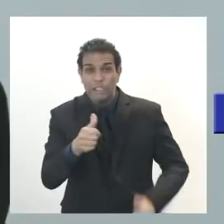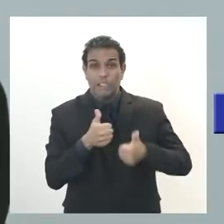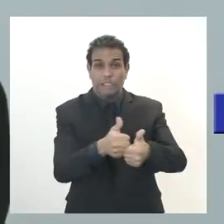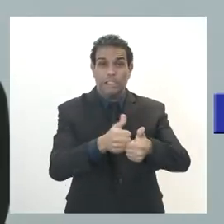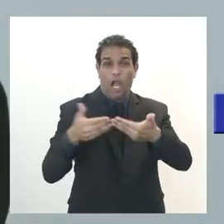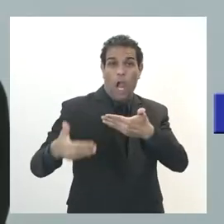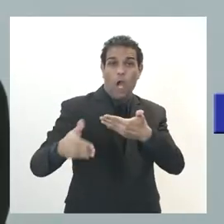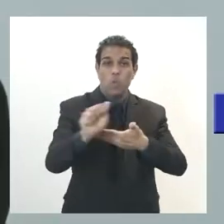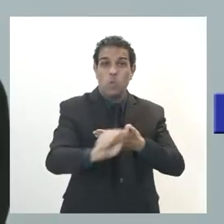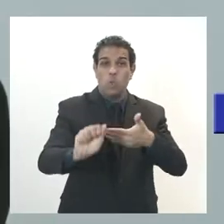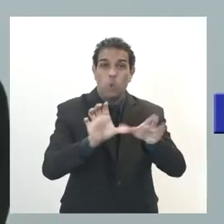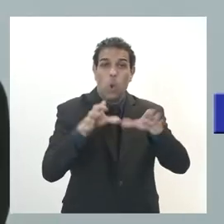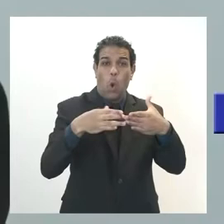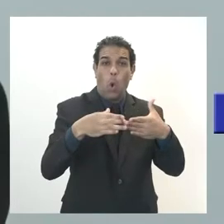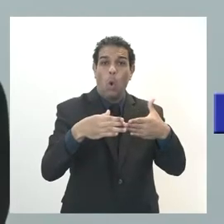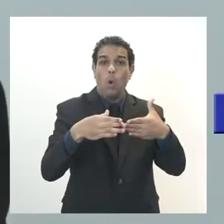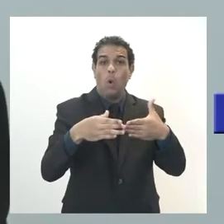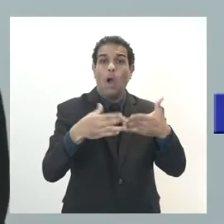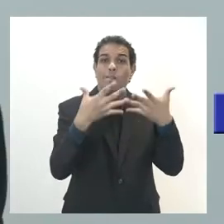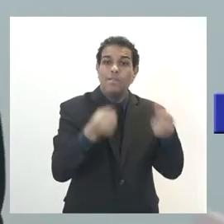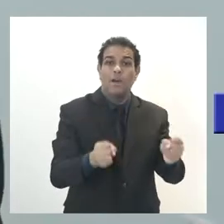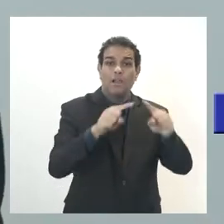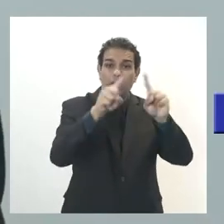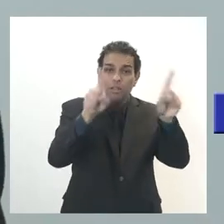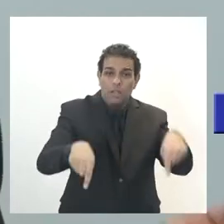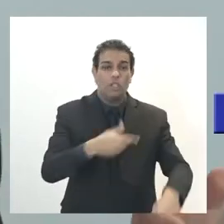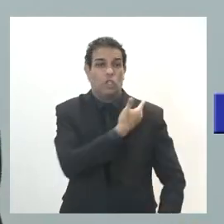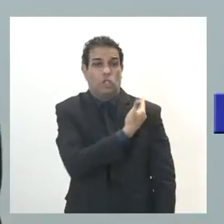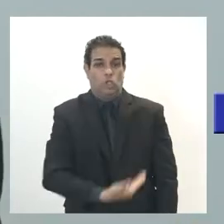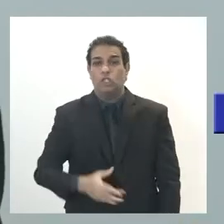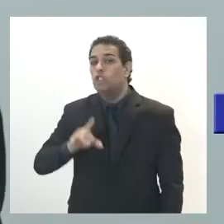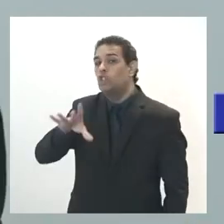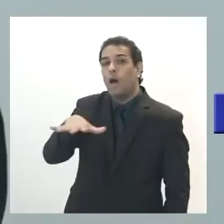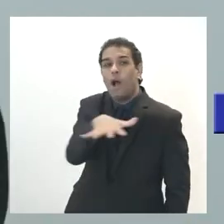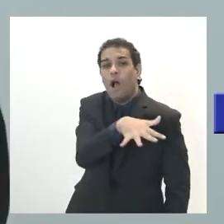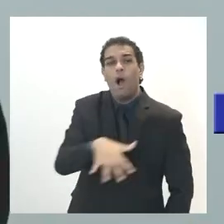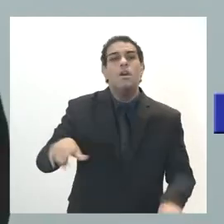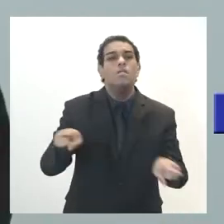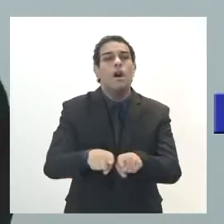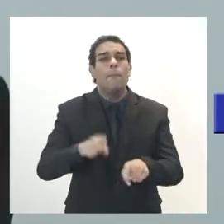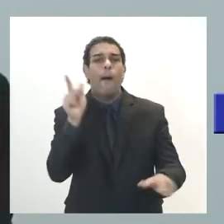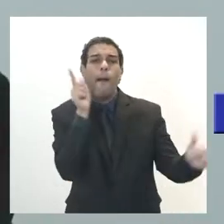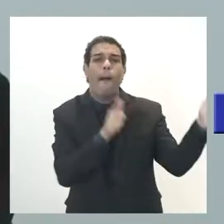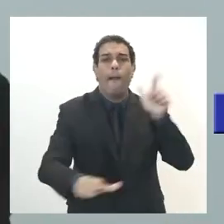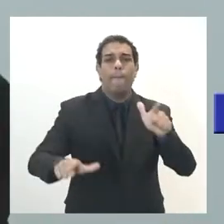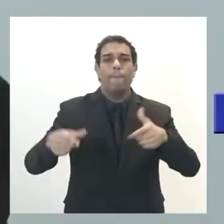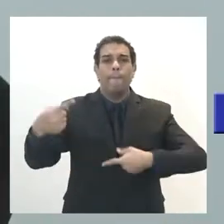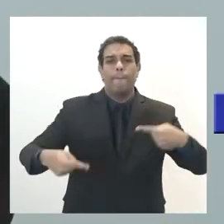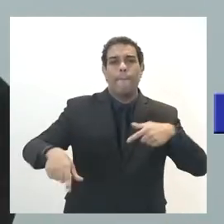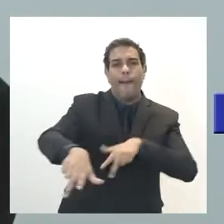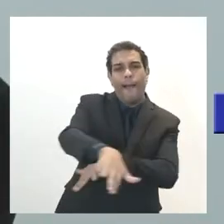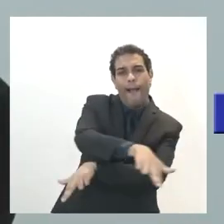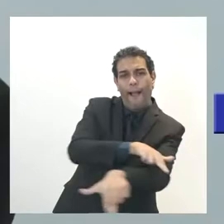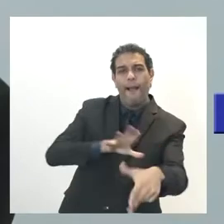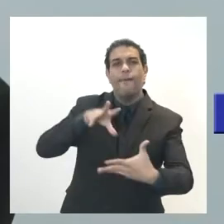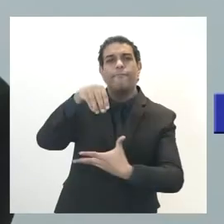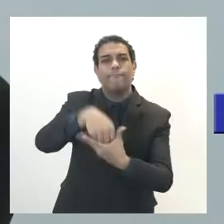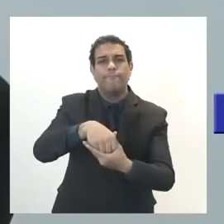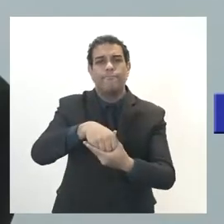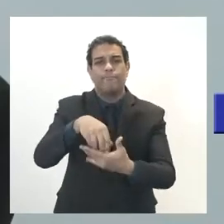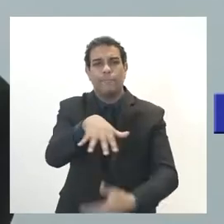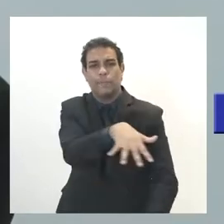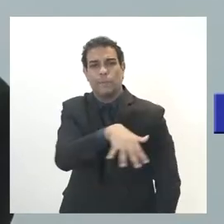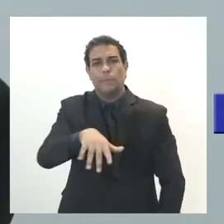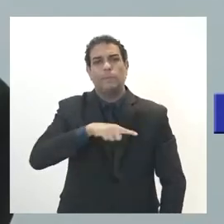frente parlamentar mista em defesa do serviço público no Rio de Janeiro tem sido não são realizadas mais concebidas em diálogo Estreito conforme